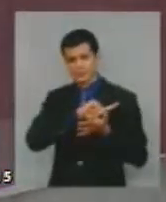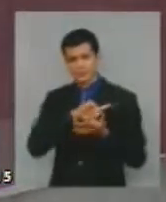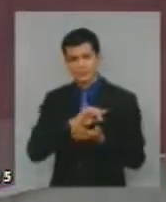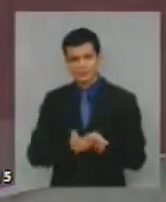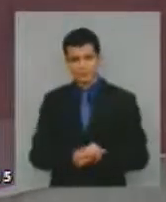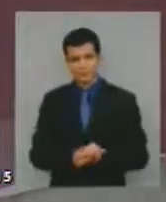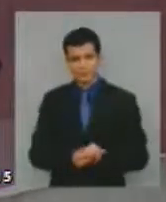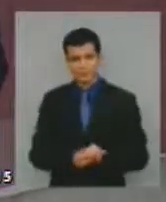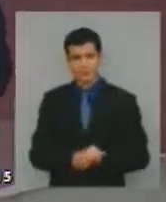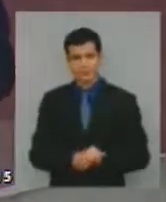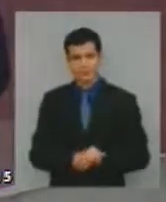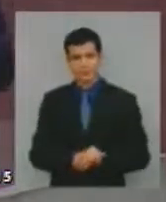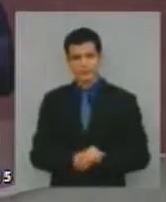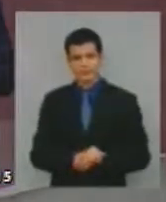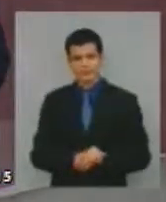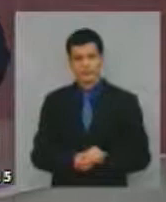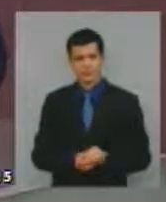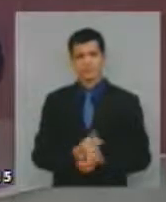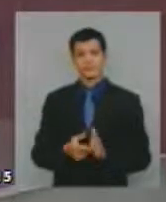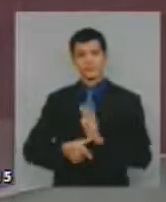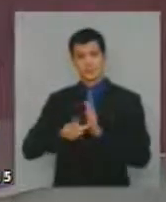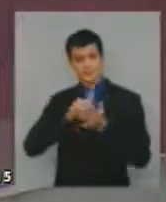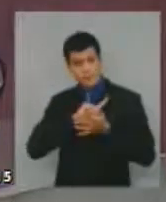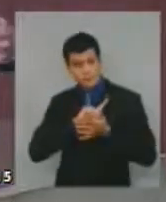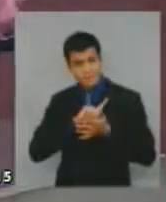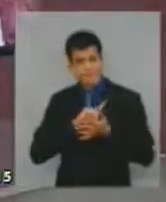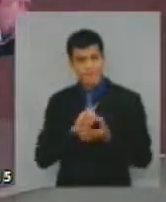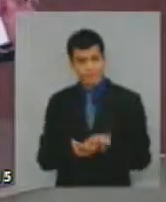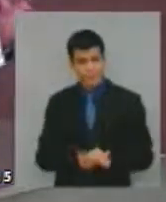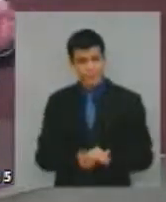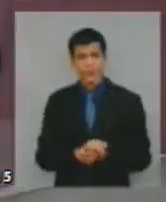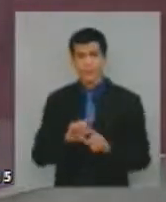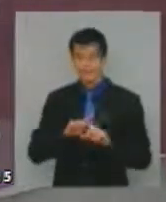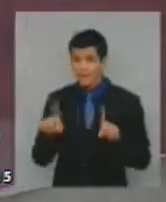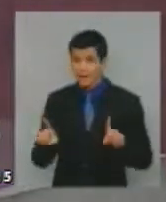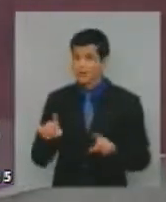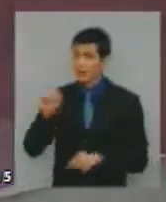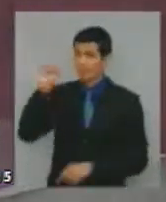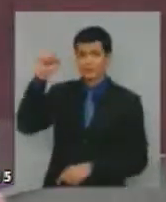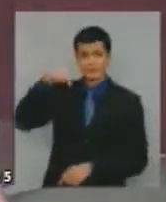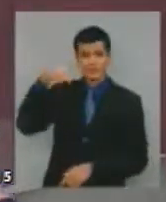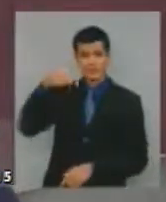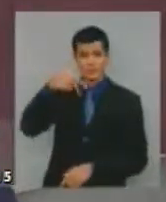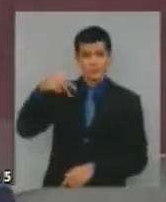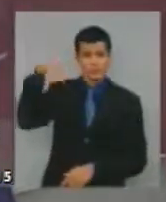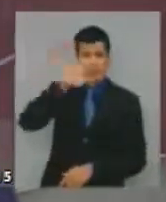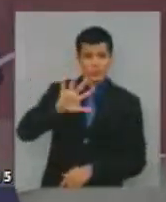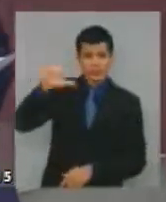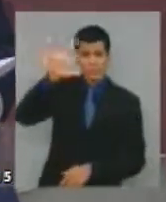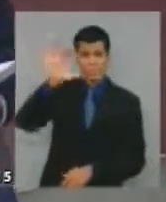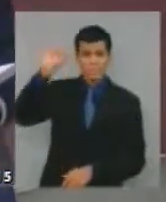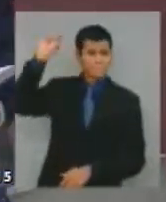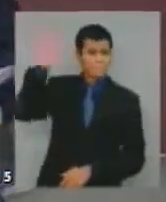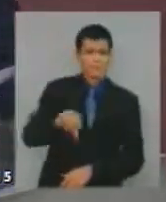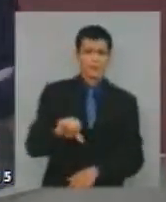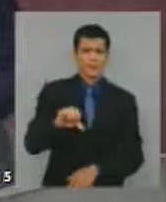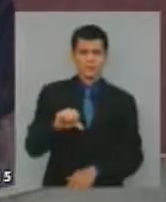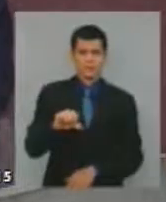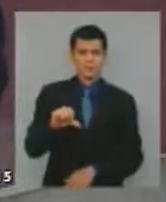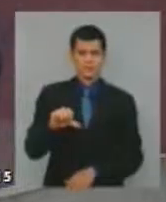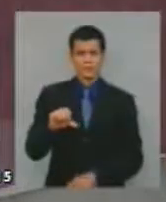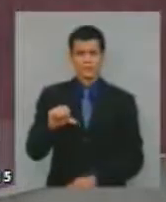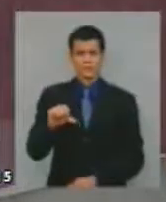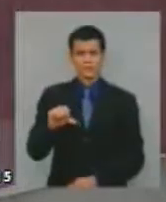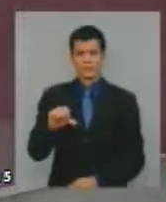falar dos motivos, antes dos 18 anos. Só que é um pouco pior no Nordeste. O que é 2,25 no Sudeste? Obrigado,